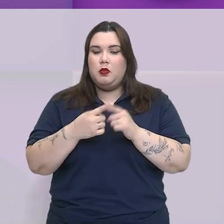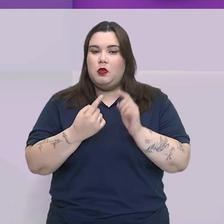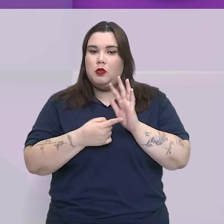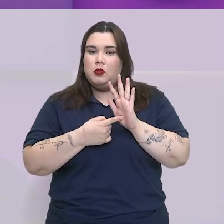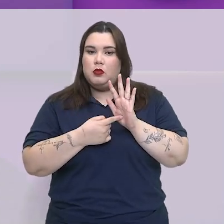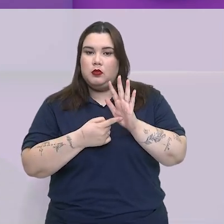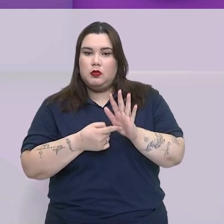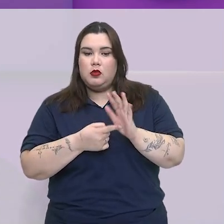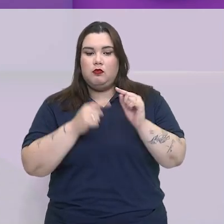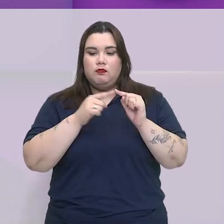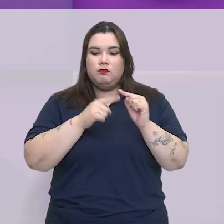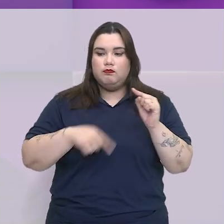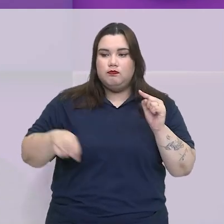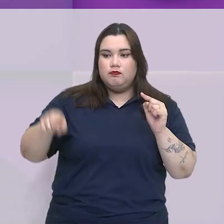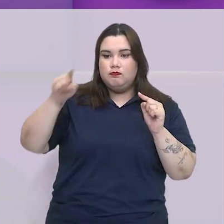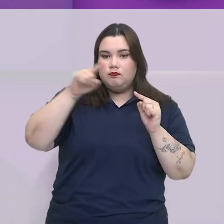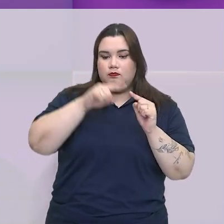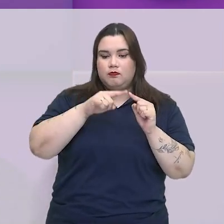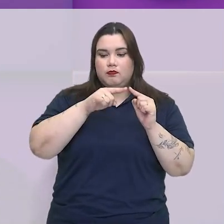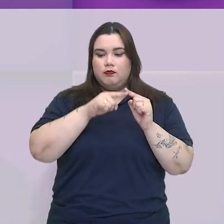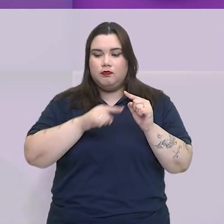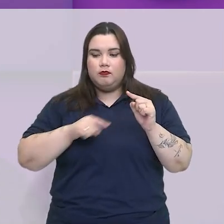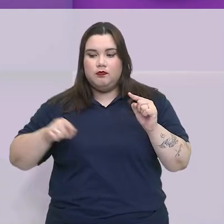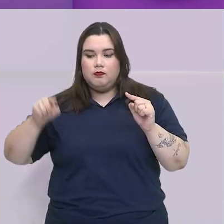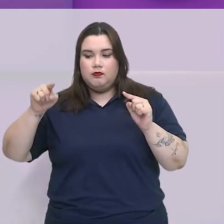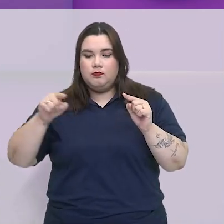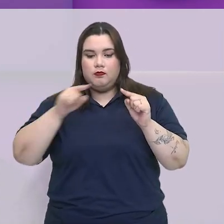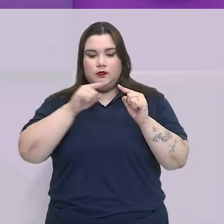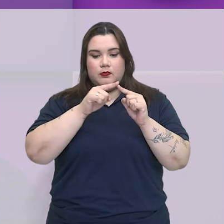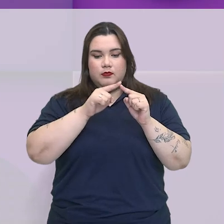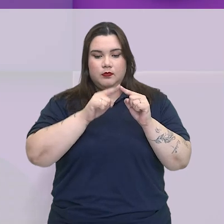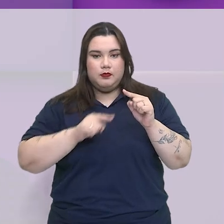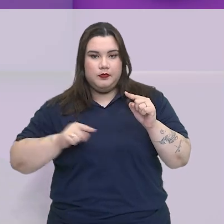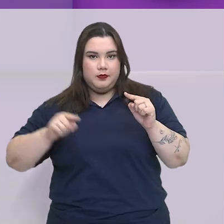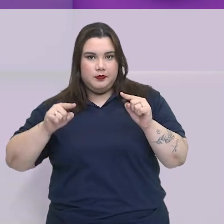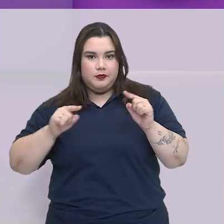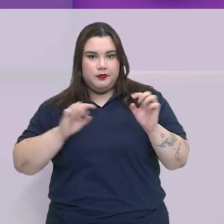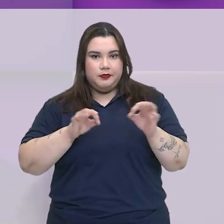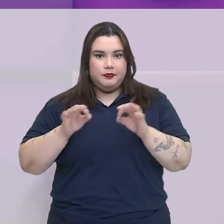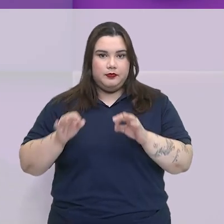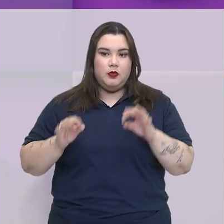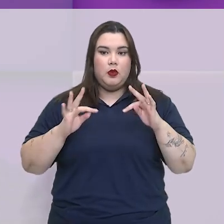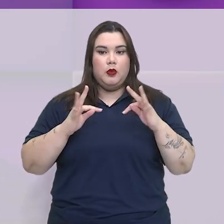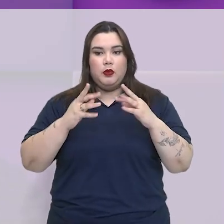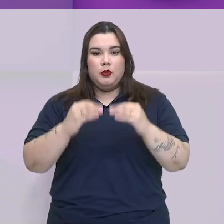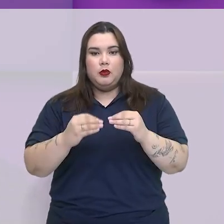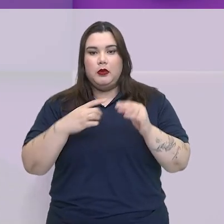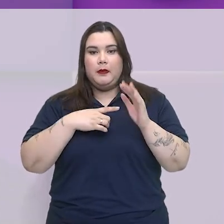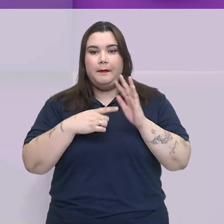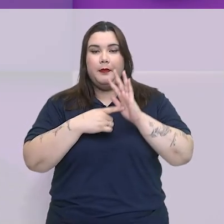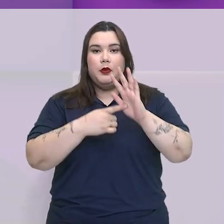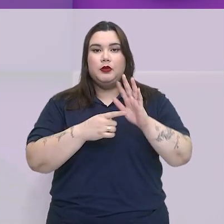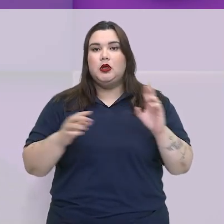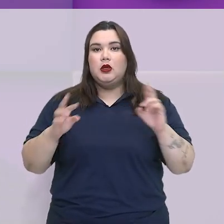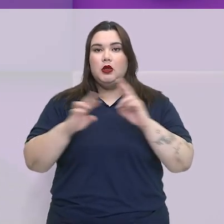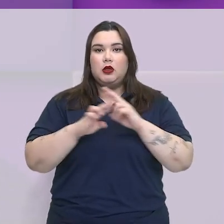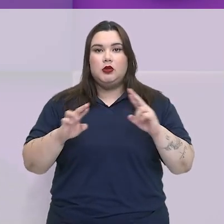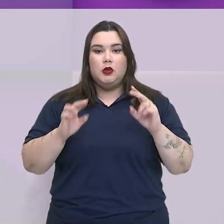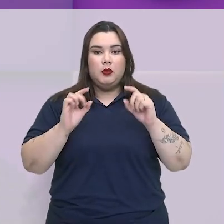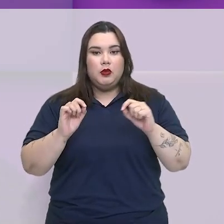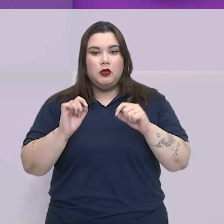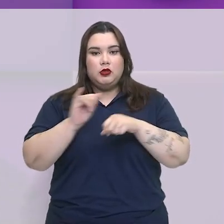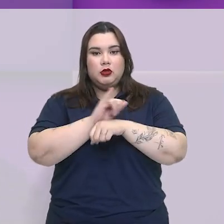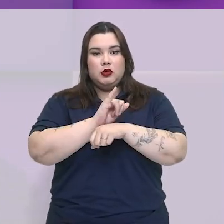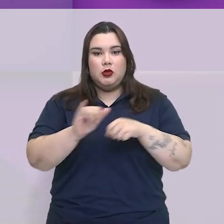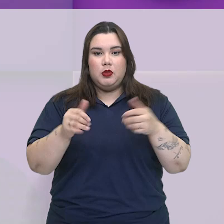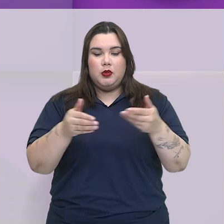mostrou uma volta completa, meia volta, um quarto de volta. E isso está diretamente ligado à ferramenta que a gente